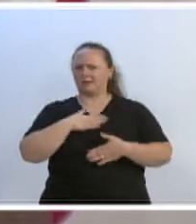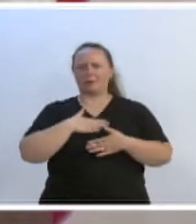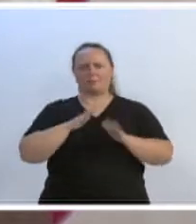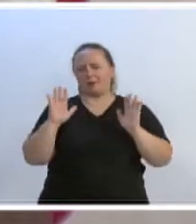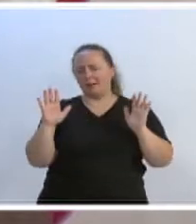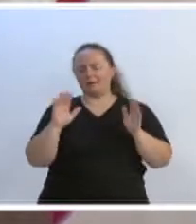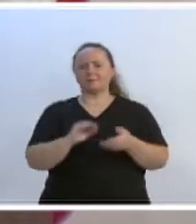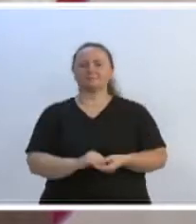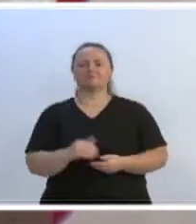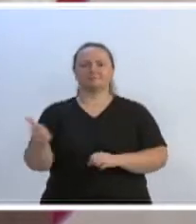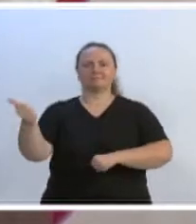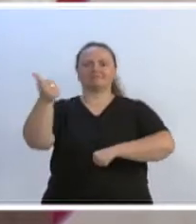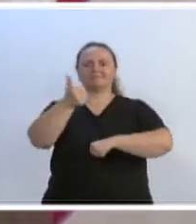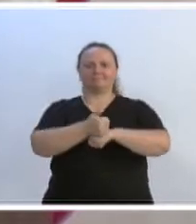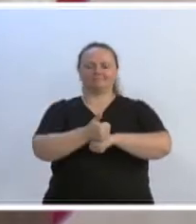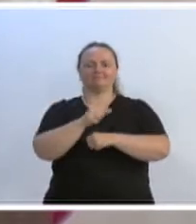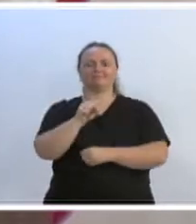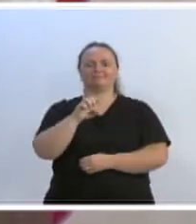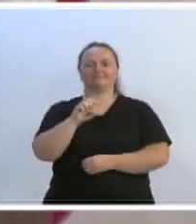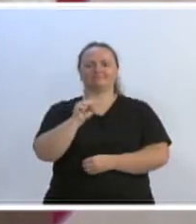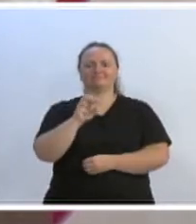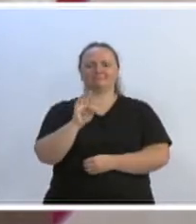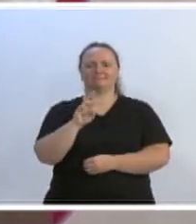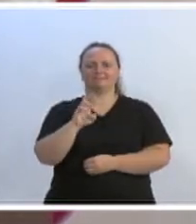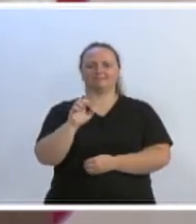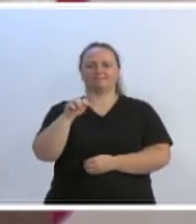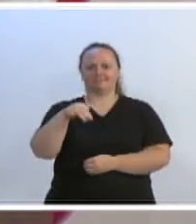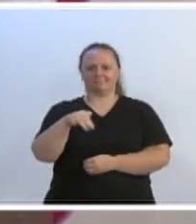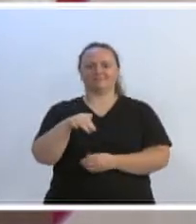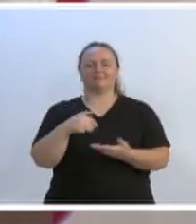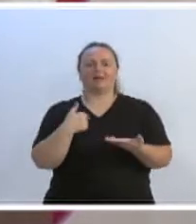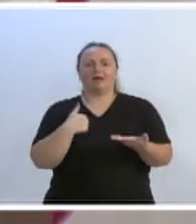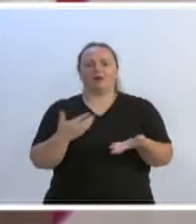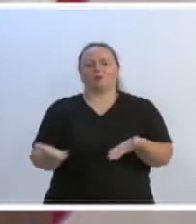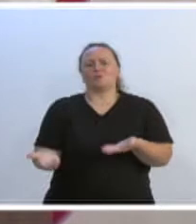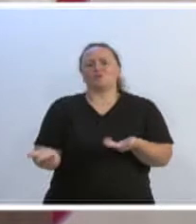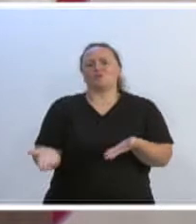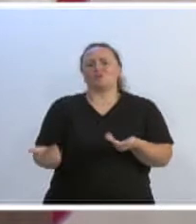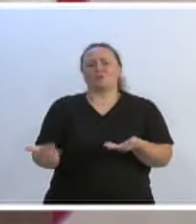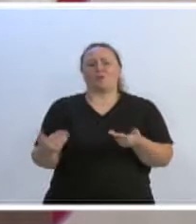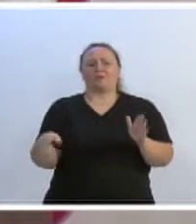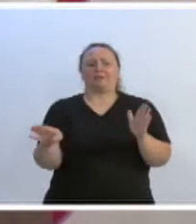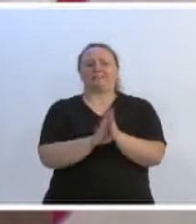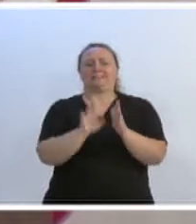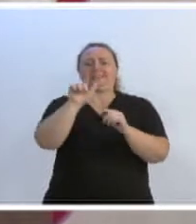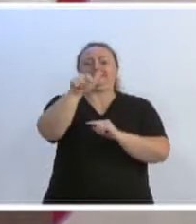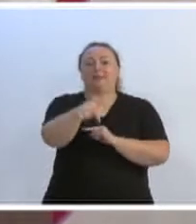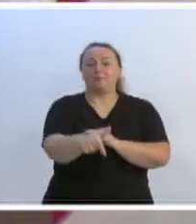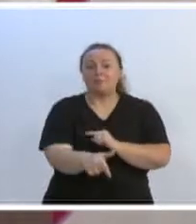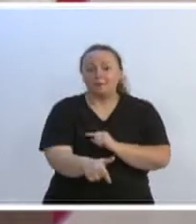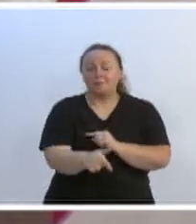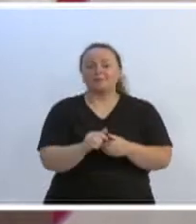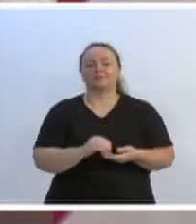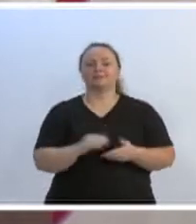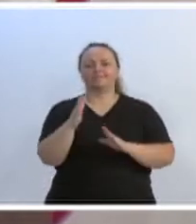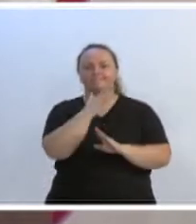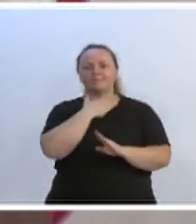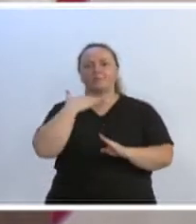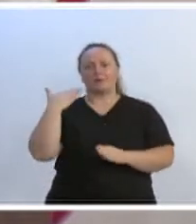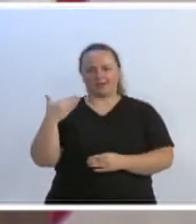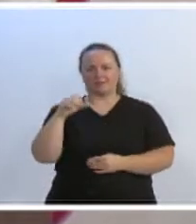de colegas e queridos prefeitos que contribuíram para o desenvolvimento da nossa história, prefeito Félix Tais, prefeito João Paulo